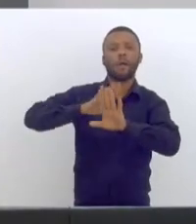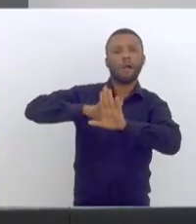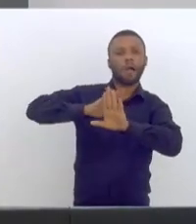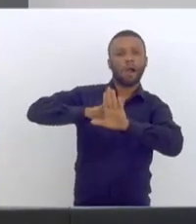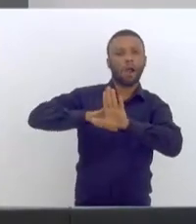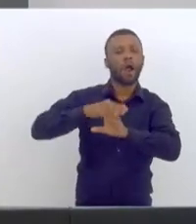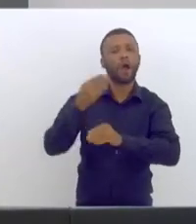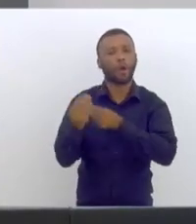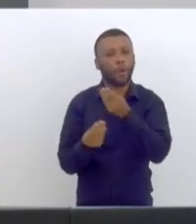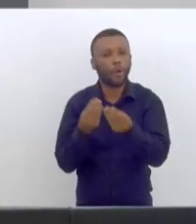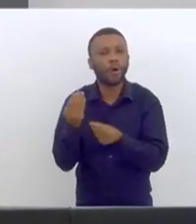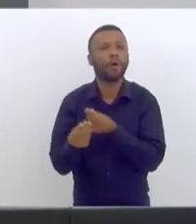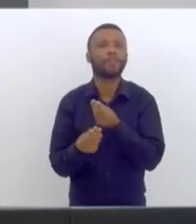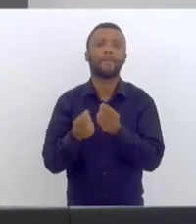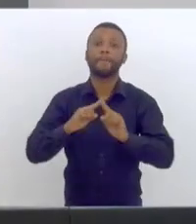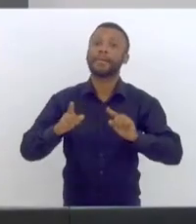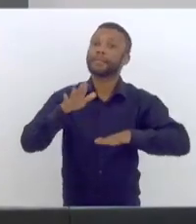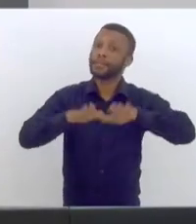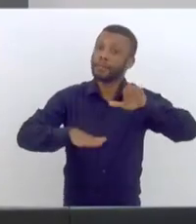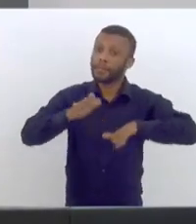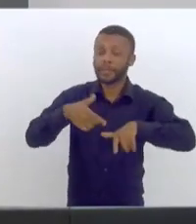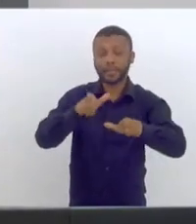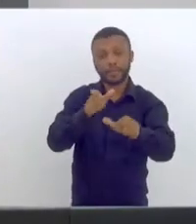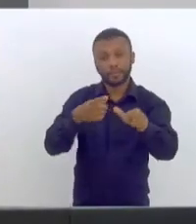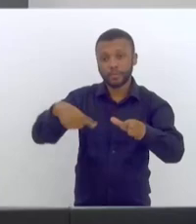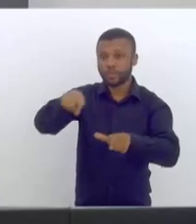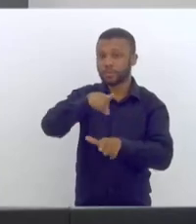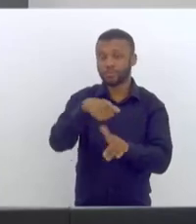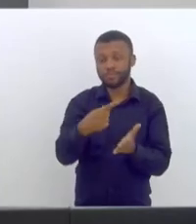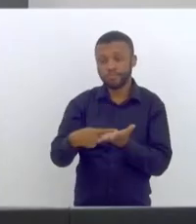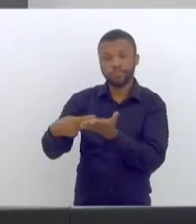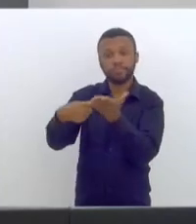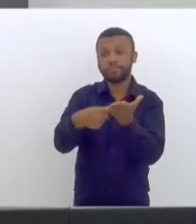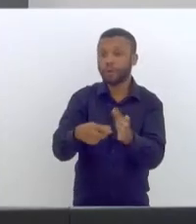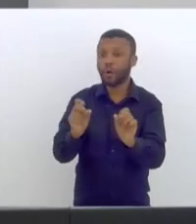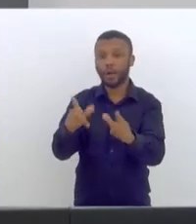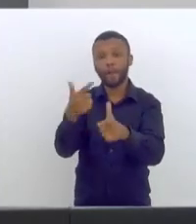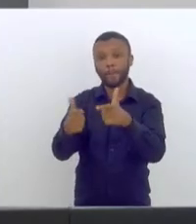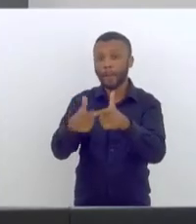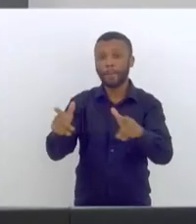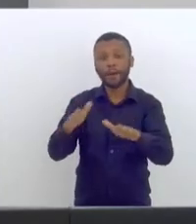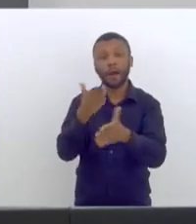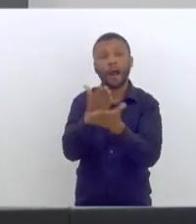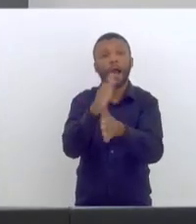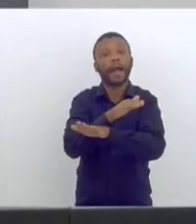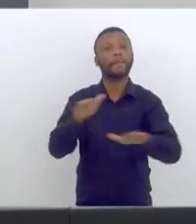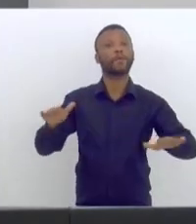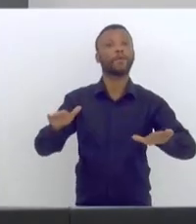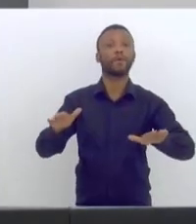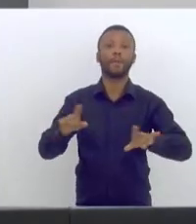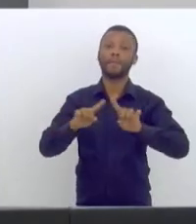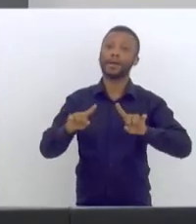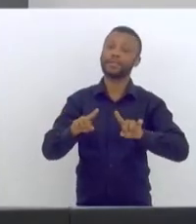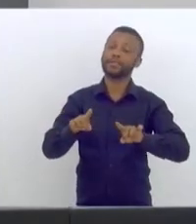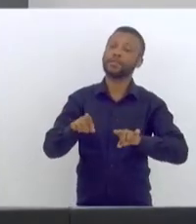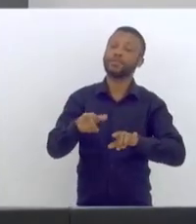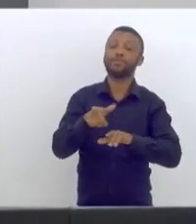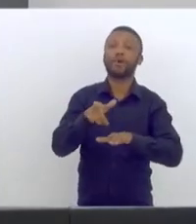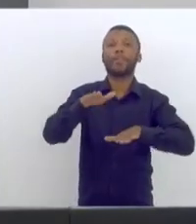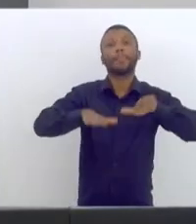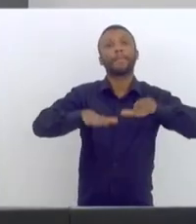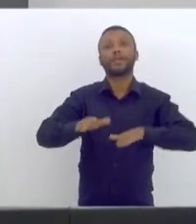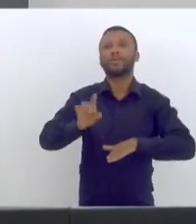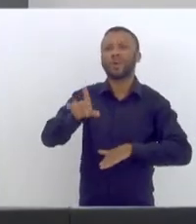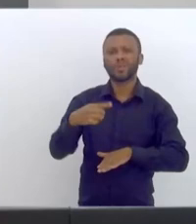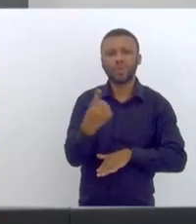forças Claro você dependesse das pessoas que estão aqui acabou o problema é que não depende só só daí